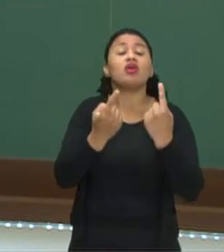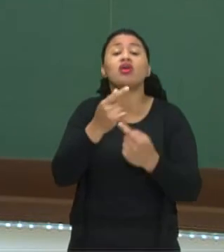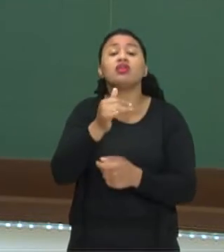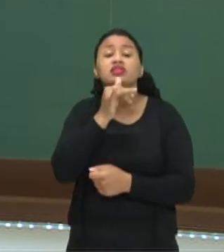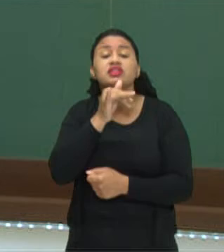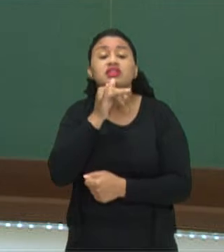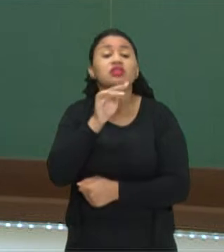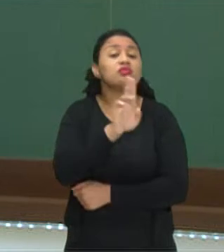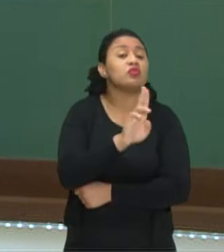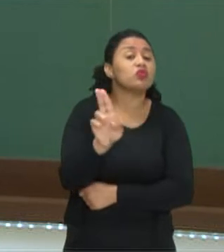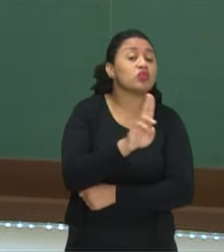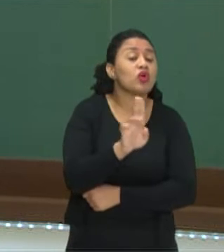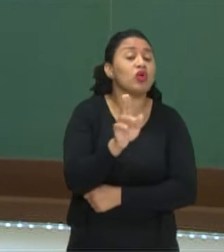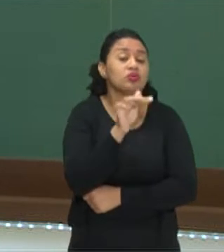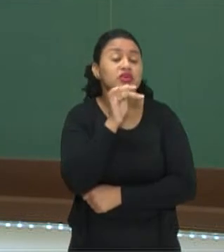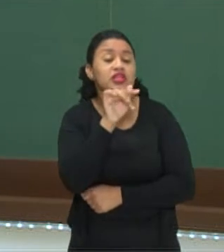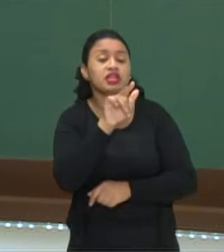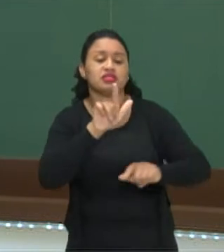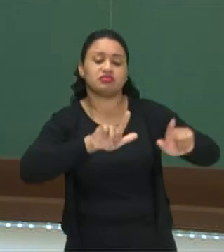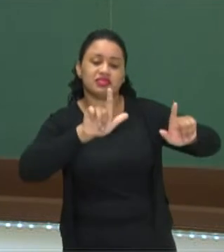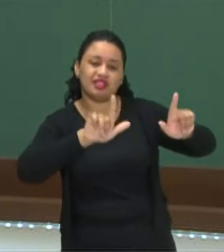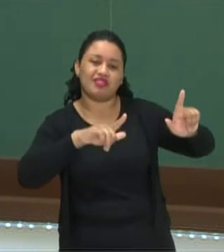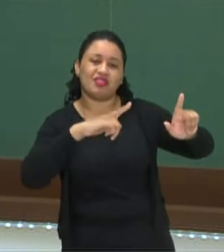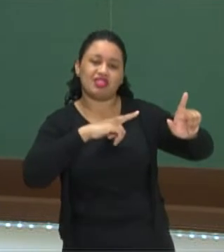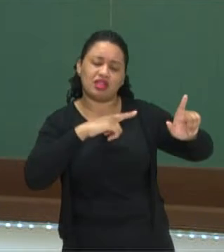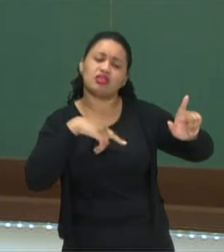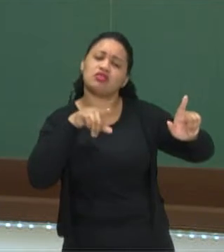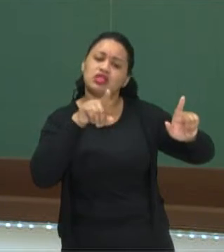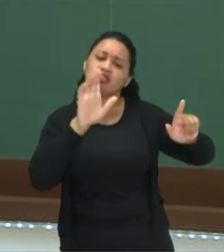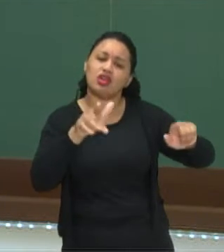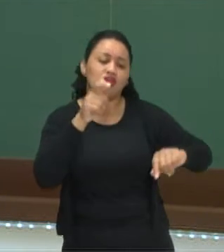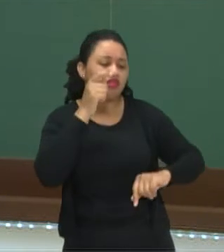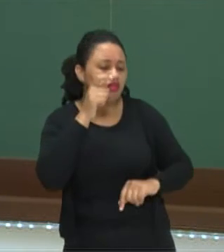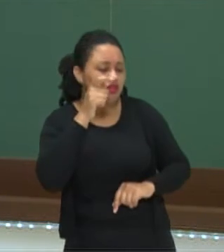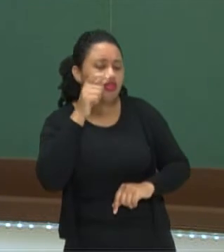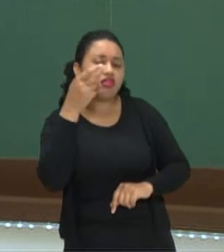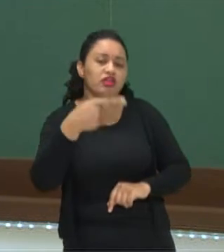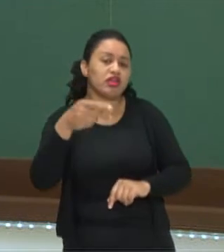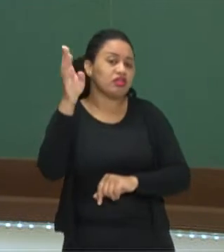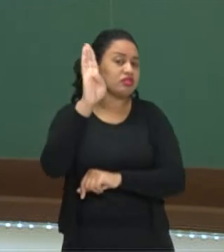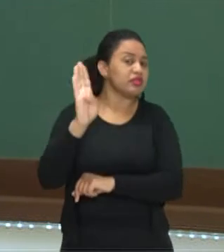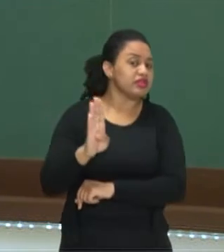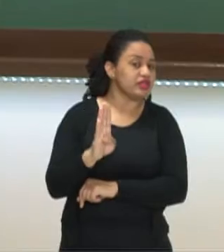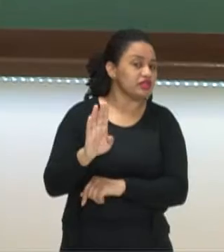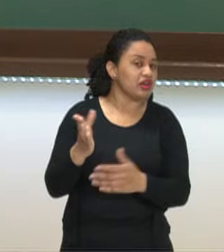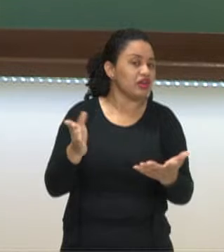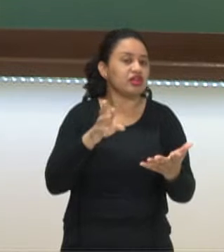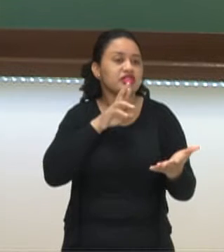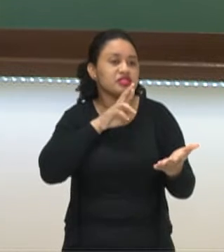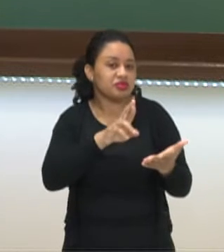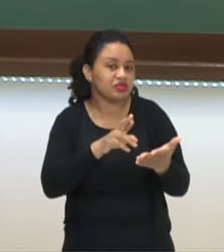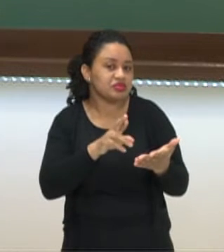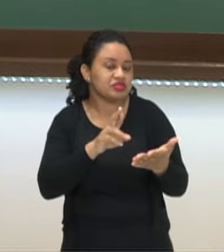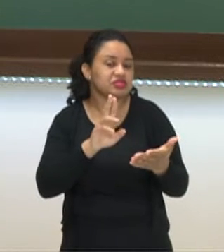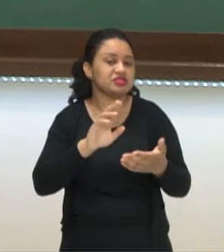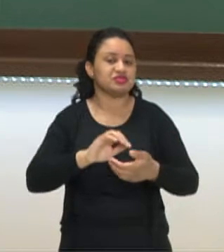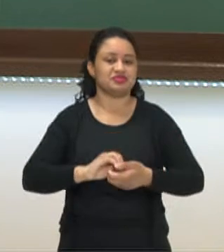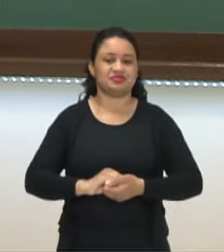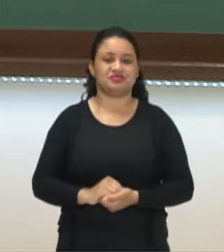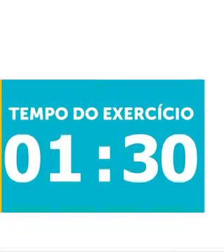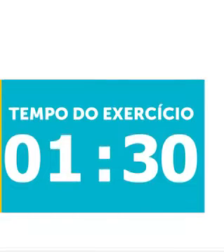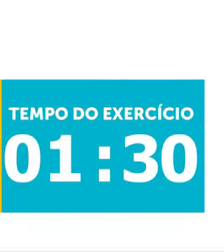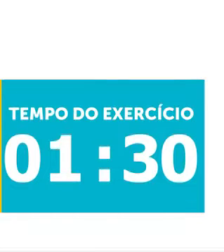é o nome desses programas que vocês já assistiram aqui do Brasil. Vamos lá então? Com